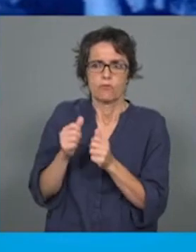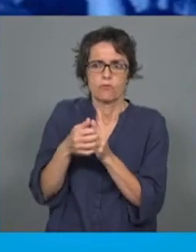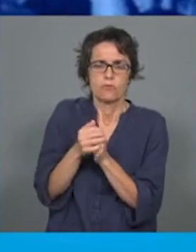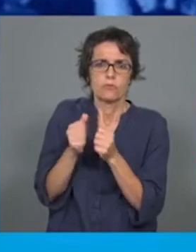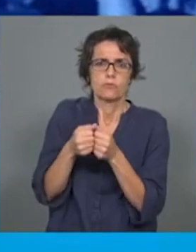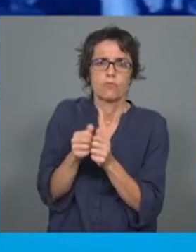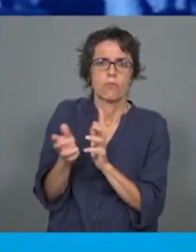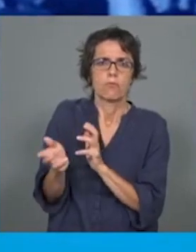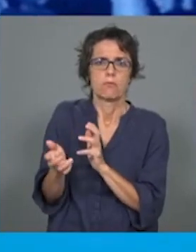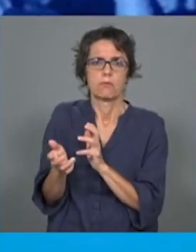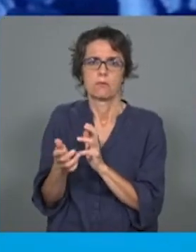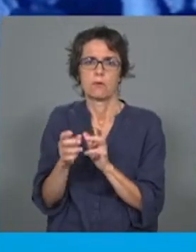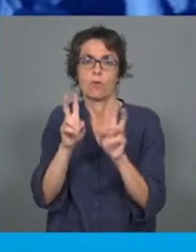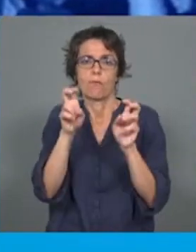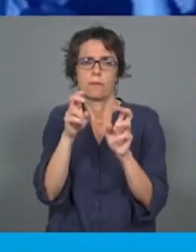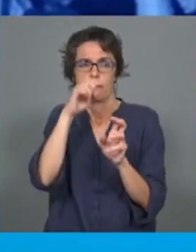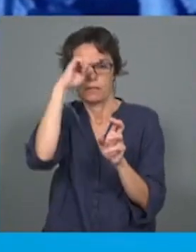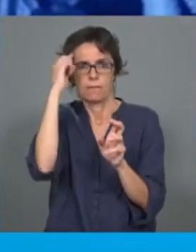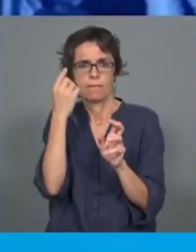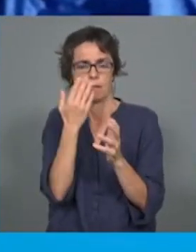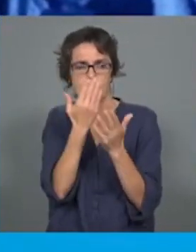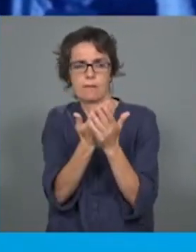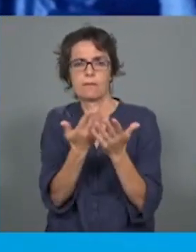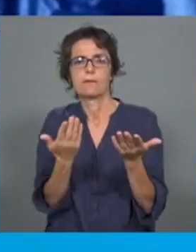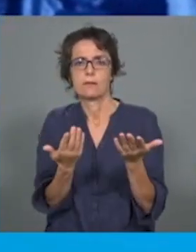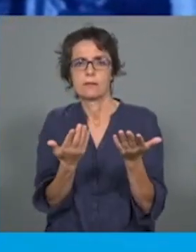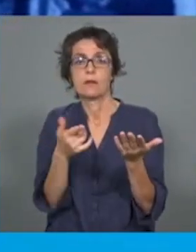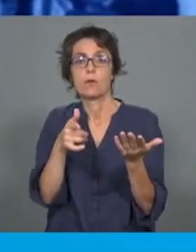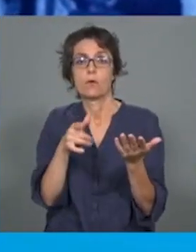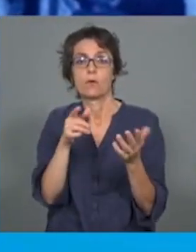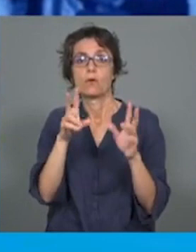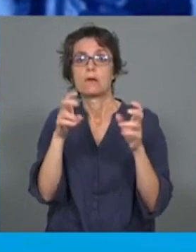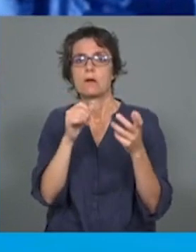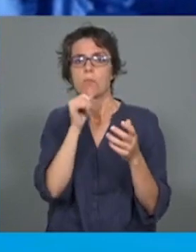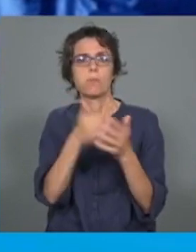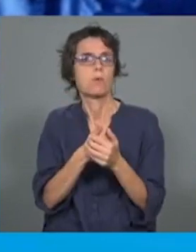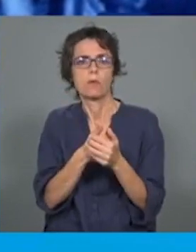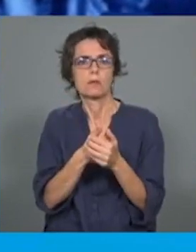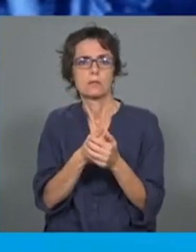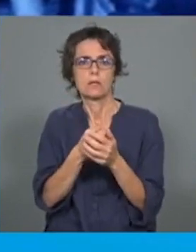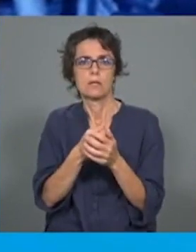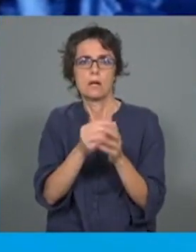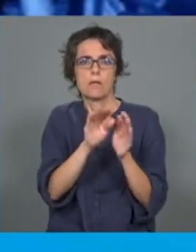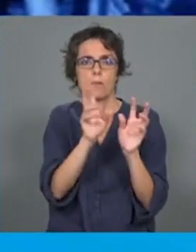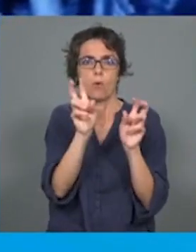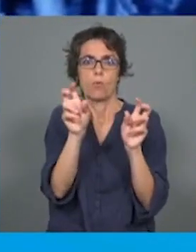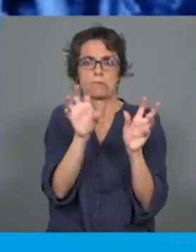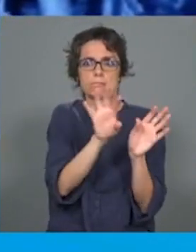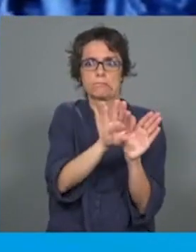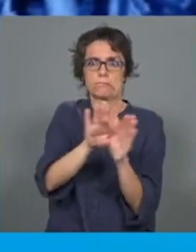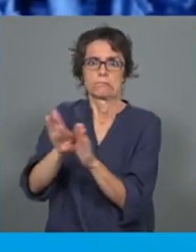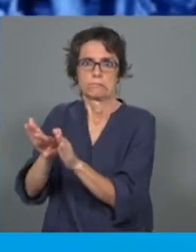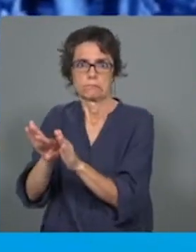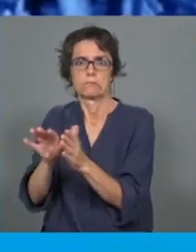vamos certamente abordar esta temática, hoje nós vemos que a questão da morte foi afastada completamente das casas, do